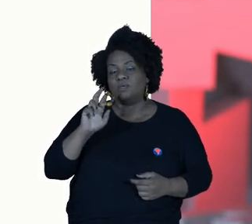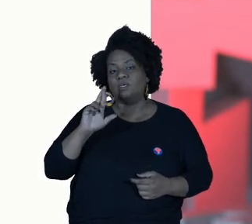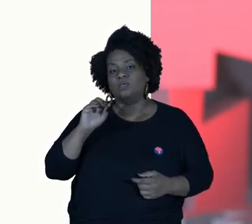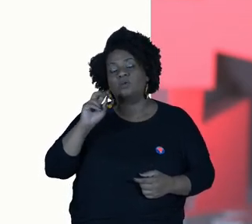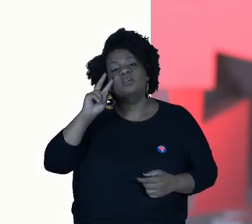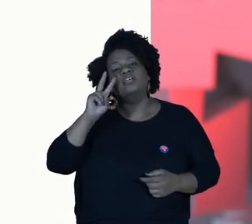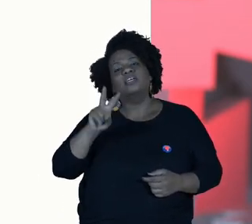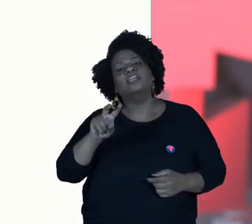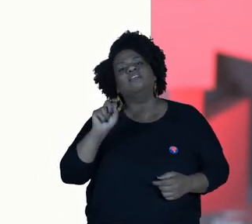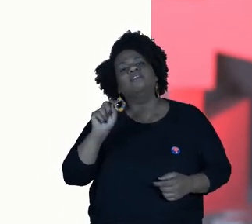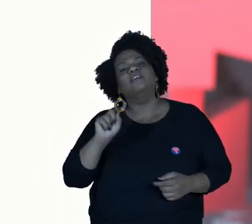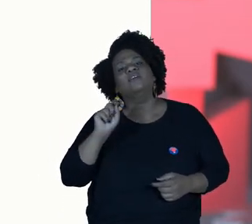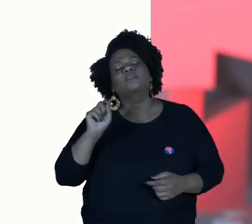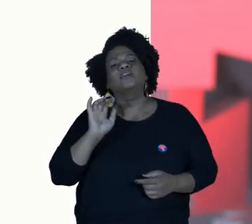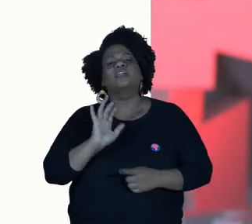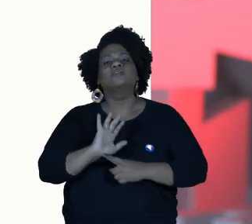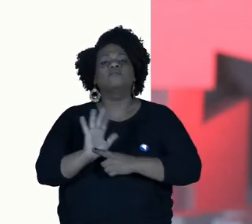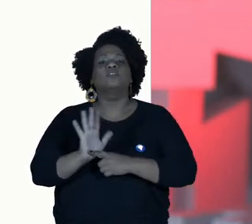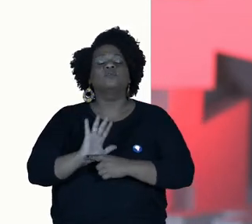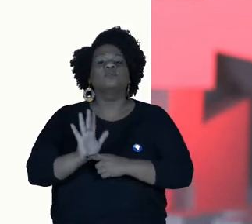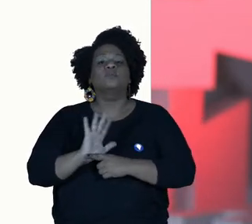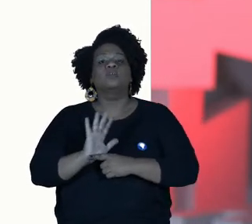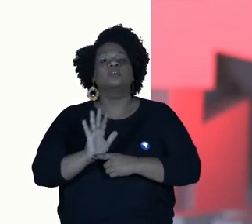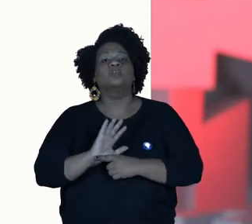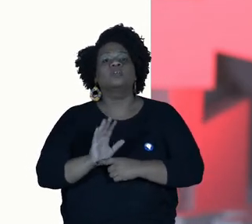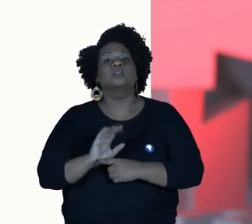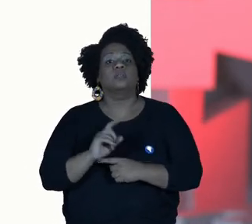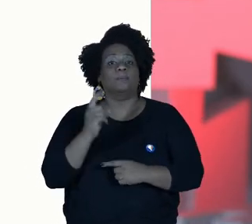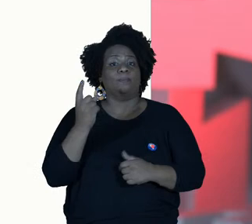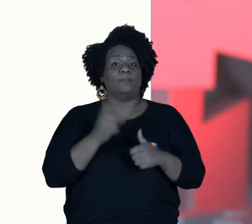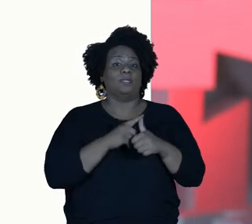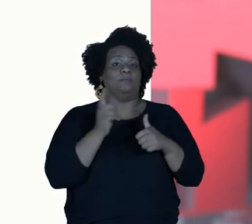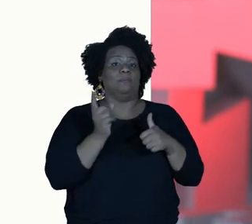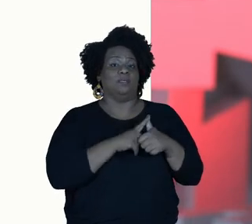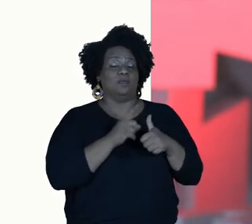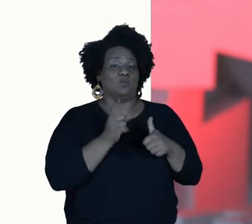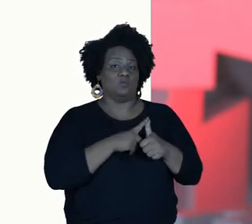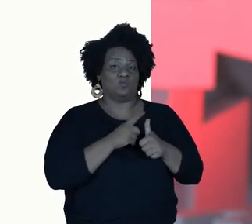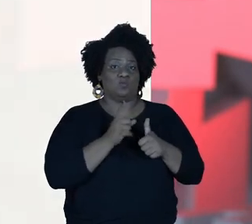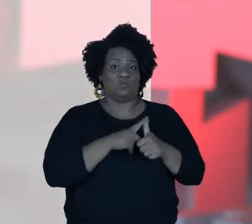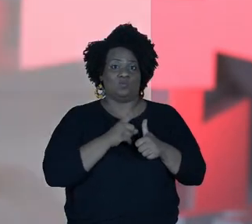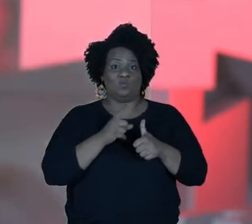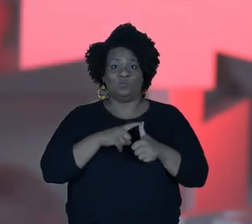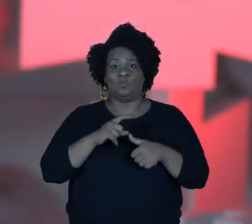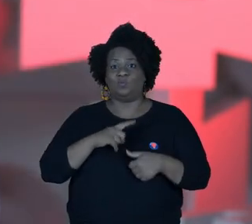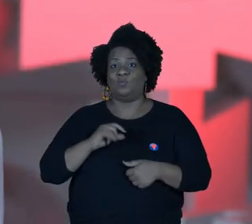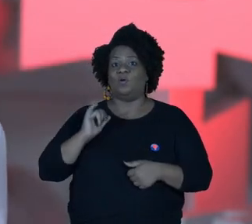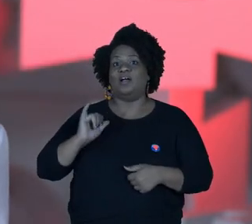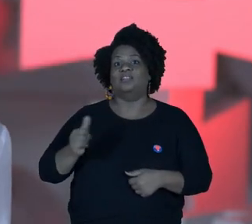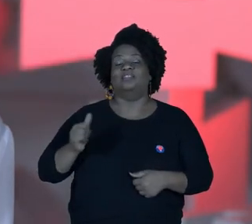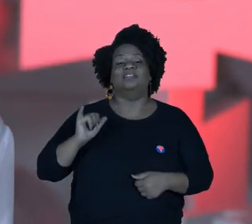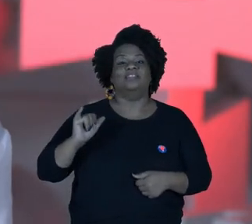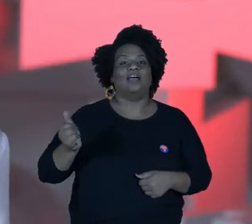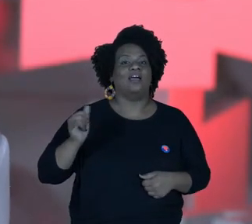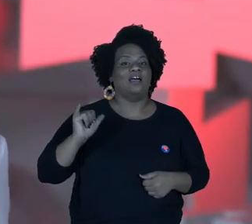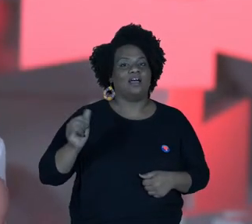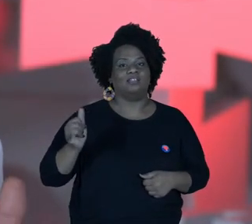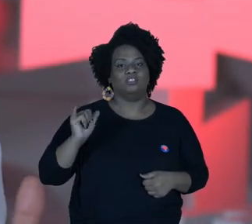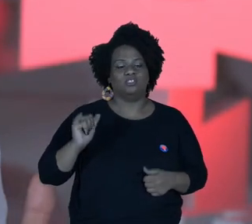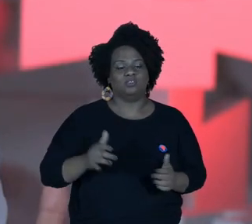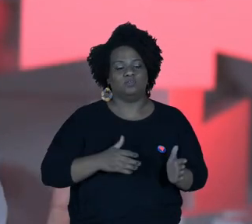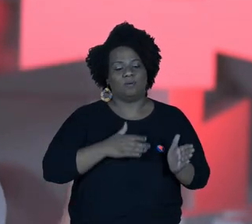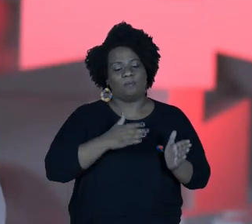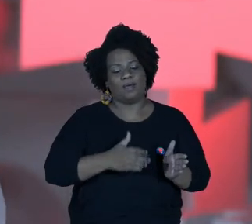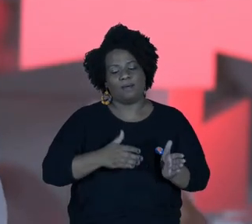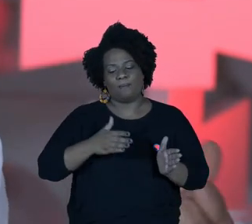nesse filme quando assiste? A gente vê, em primeiro lugar, uma narrativa que não é